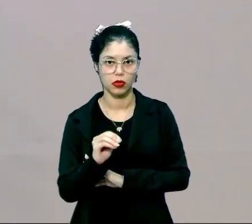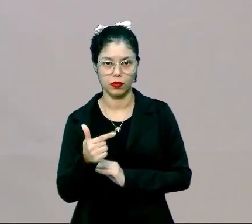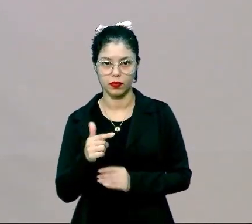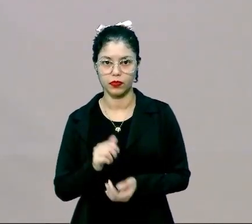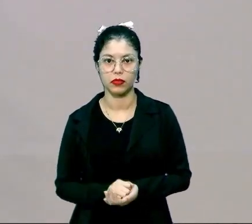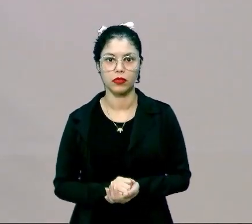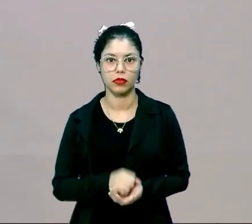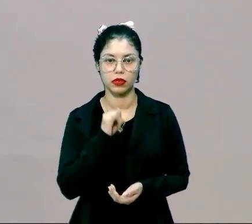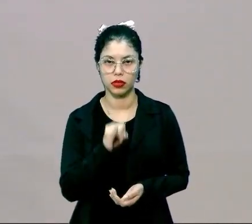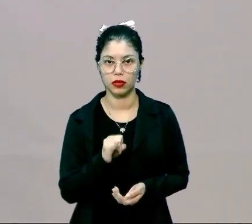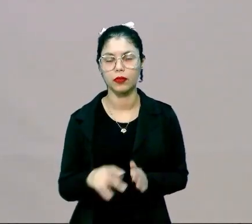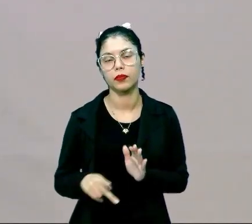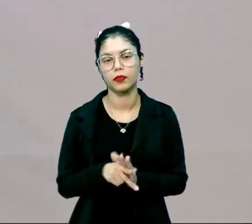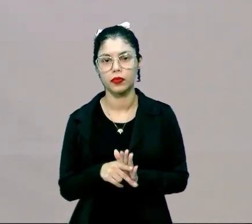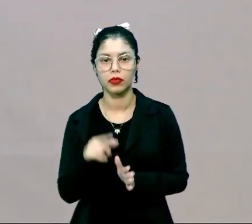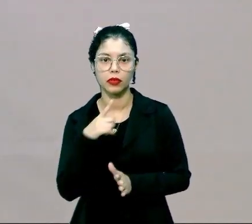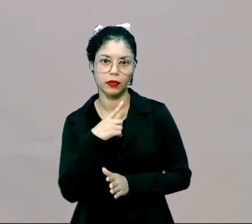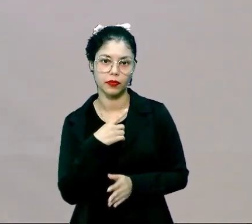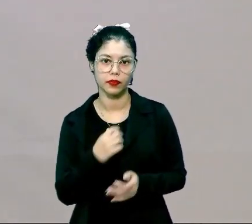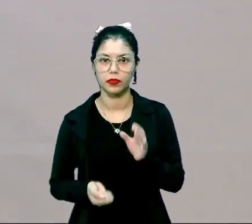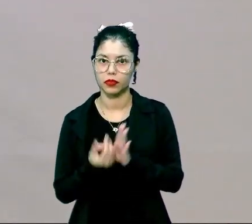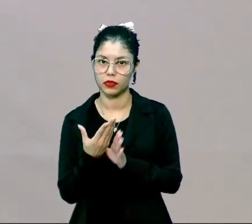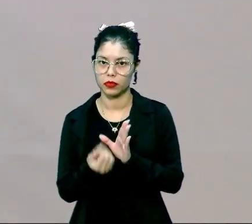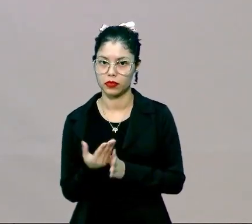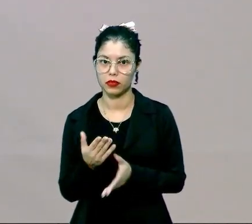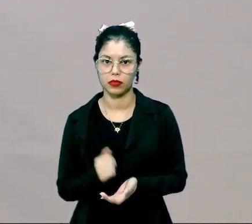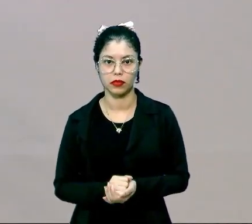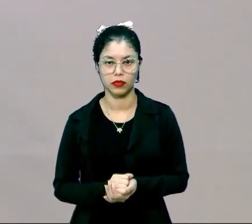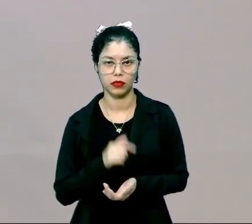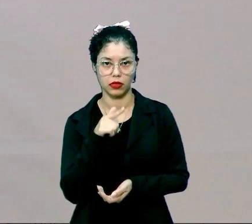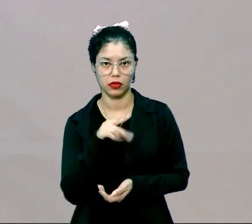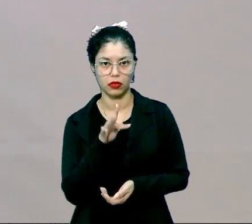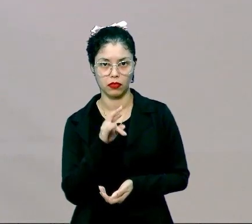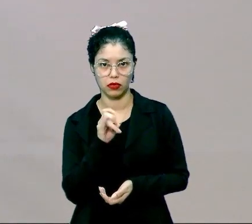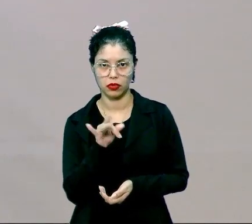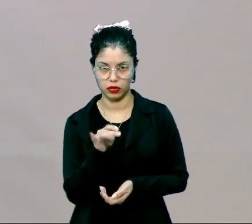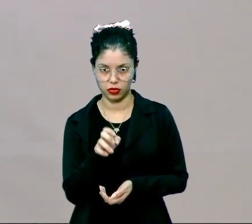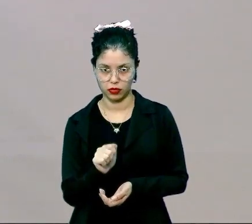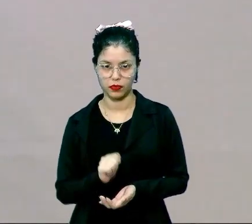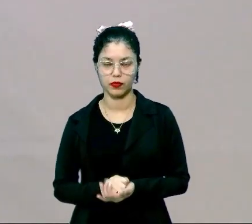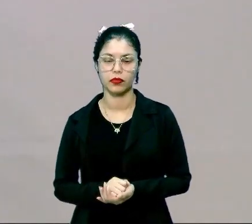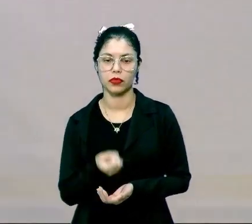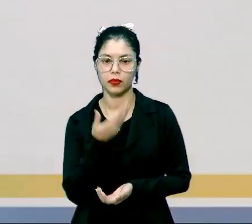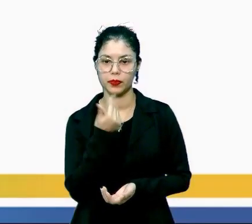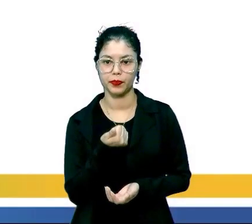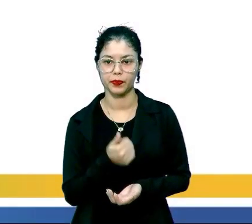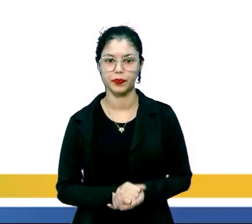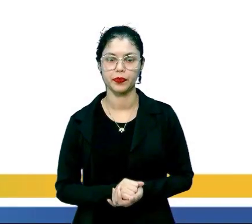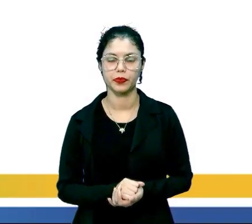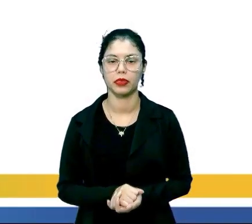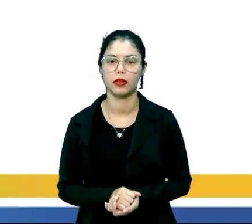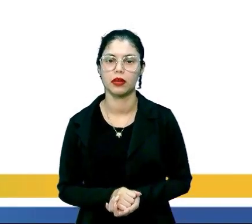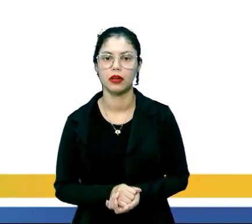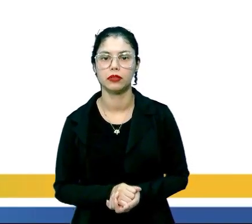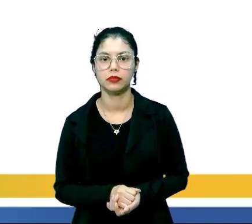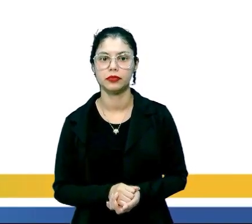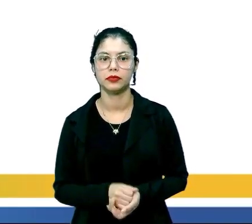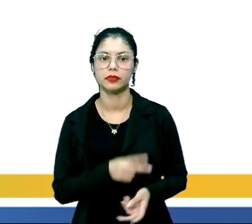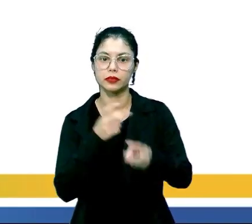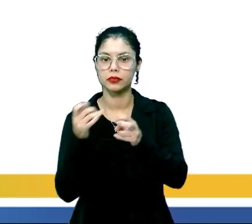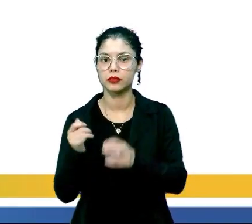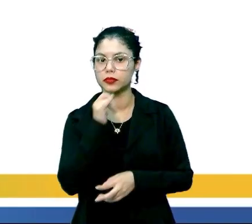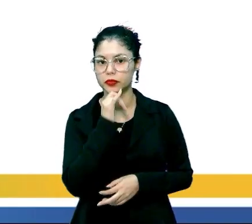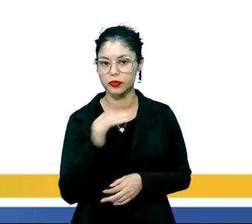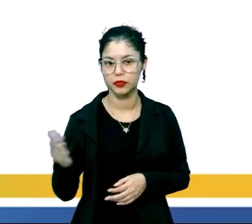Se for carbono em si, nós teremos a produção de fuligem. Tudo bem? Vamos seguir. Perceba